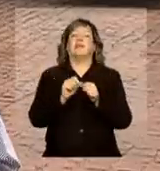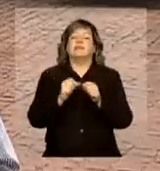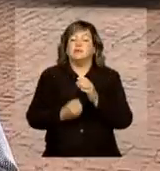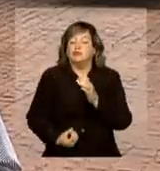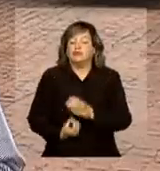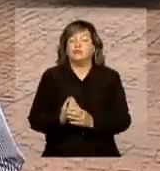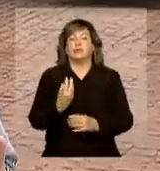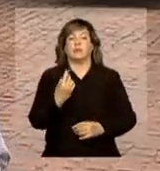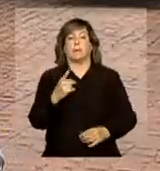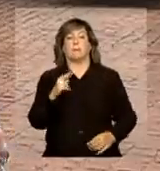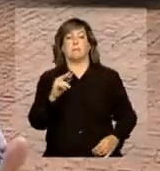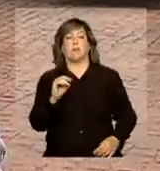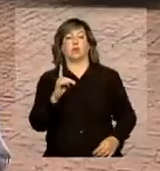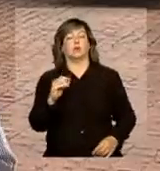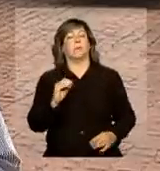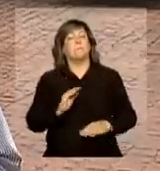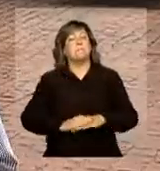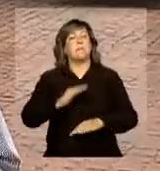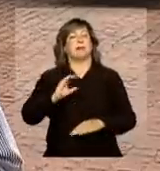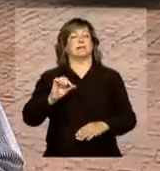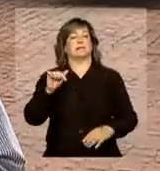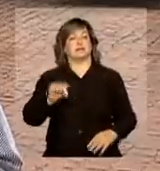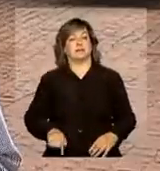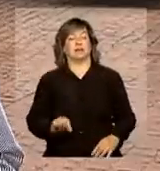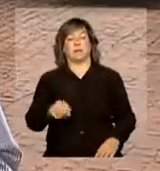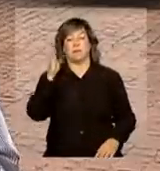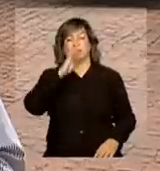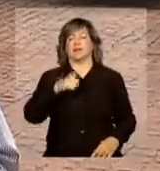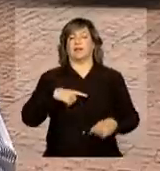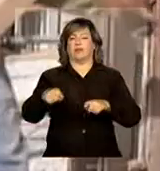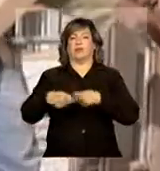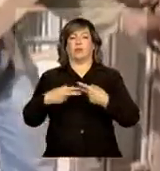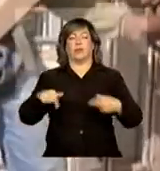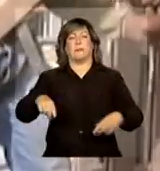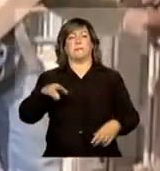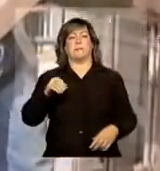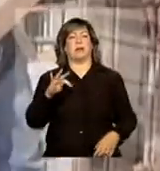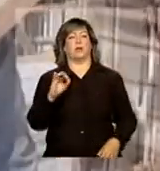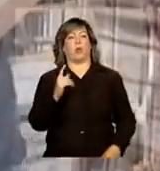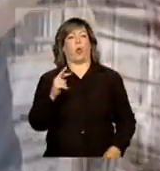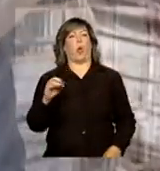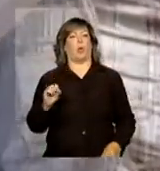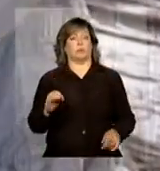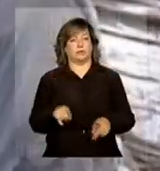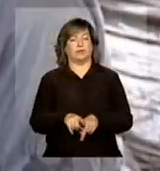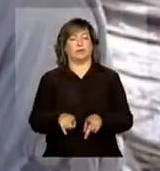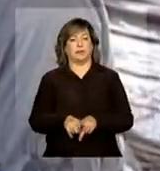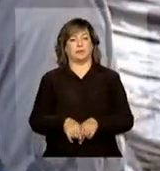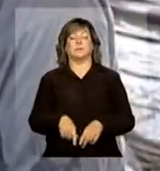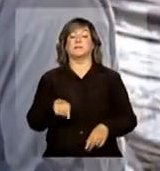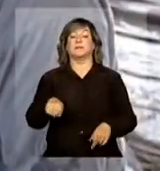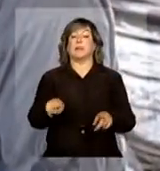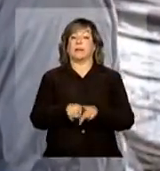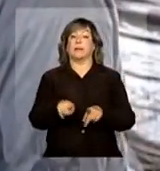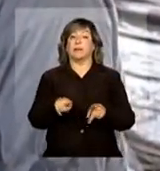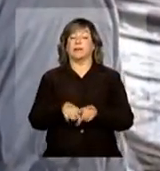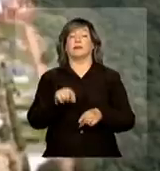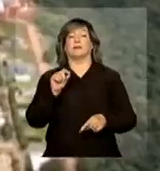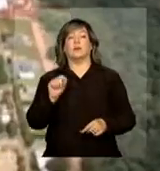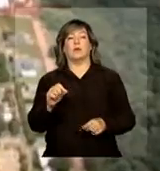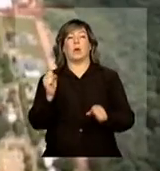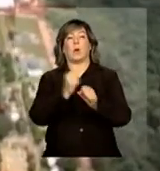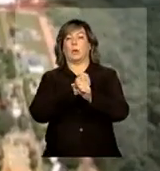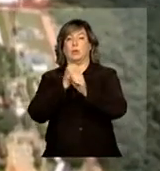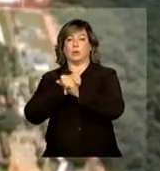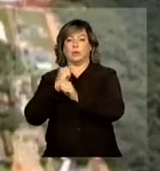certeza, fazer o sucesso que essa agricultura tem no Brasil e no Mato Grosso. O ramo da construção civil também não tem do que